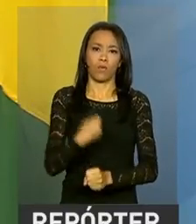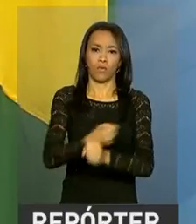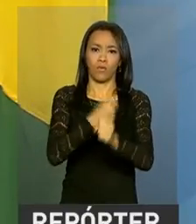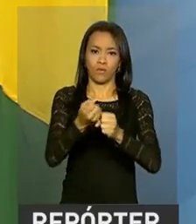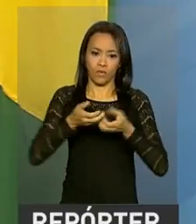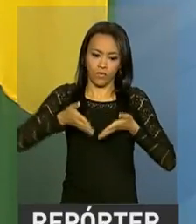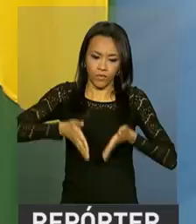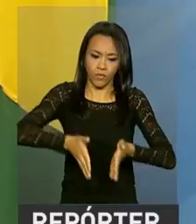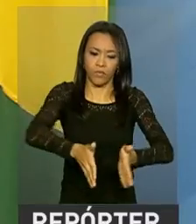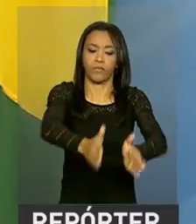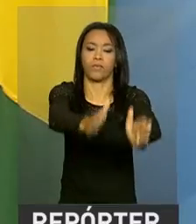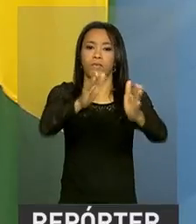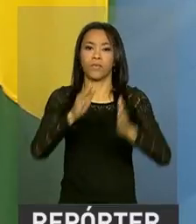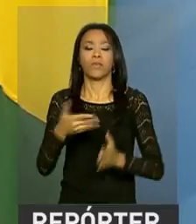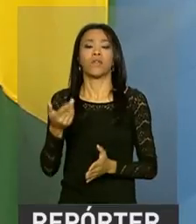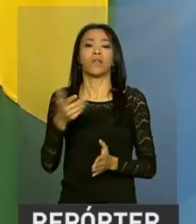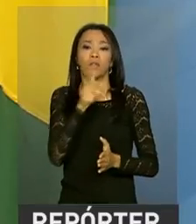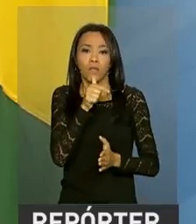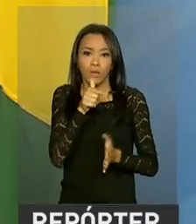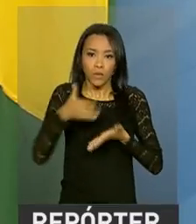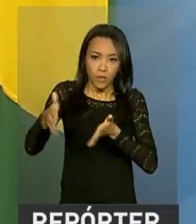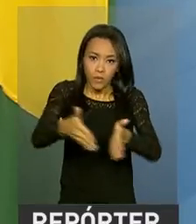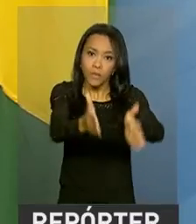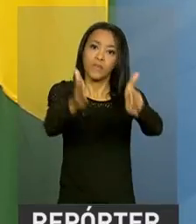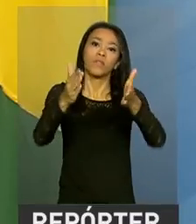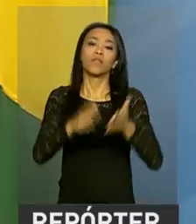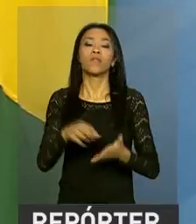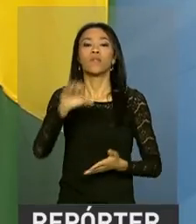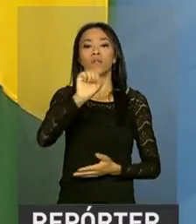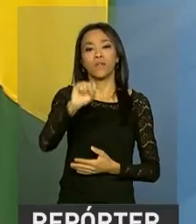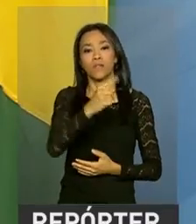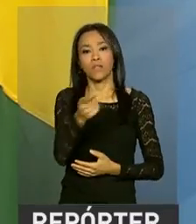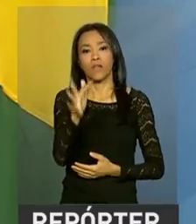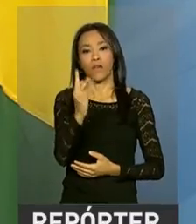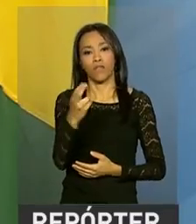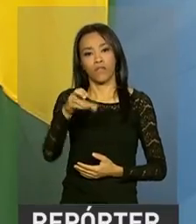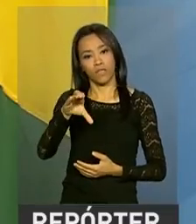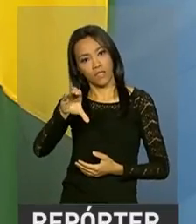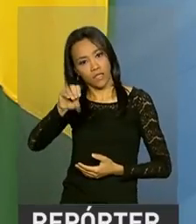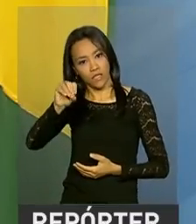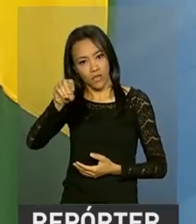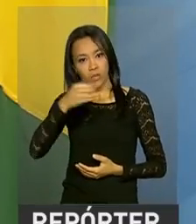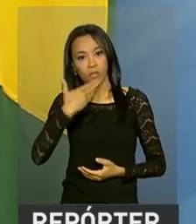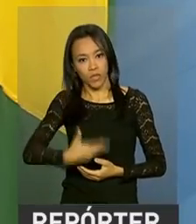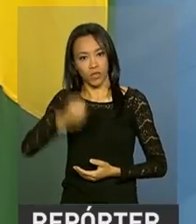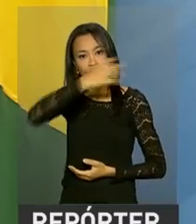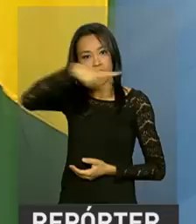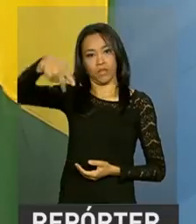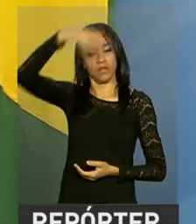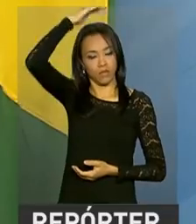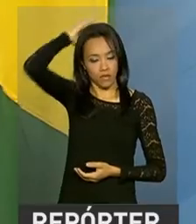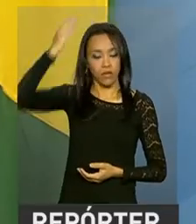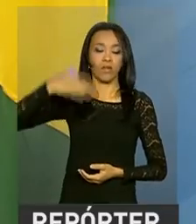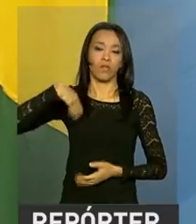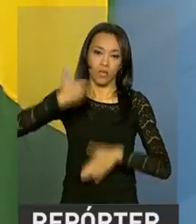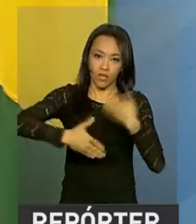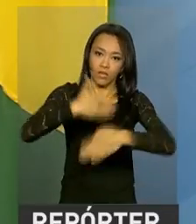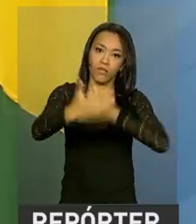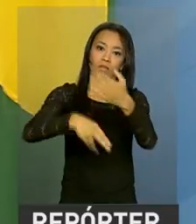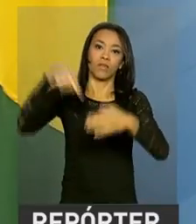é mais uma expressão da prioridade conferida pelo governo federal ao desenvolvimento do